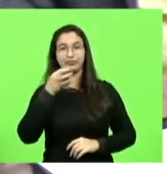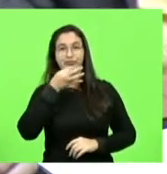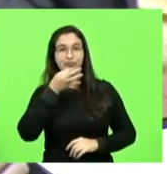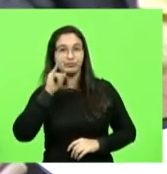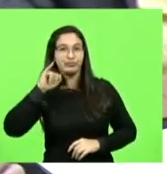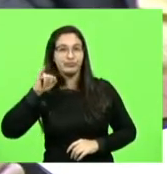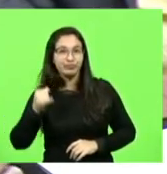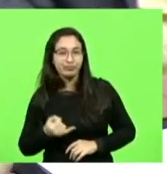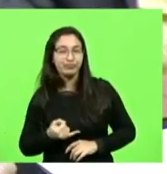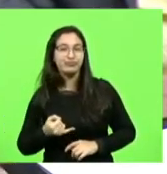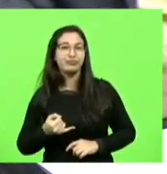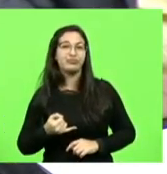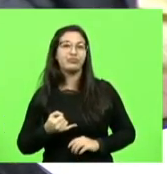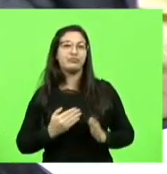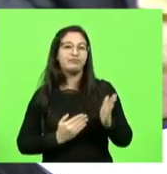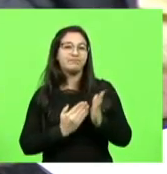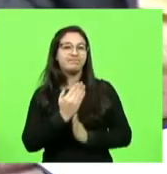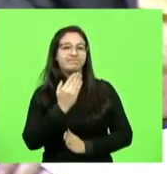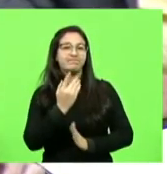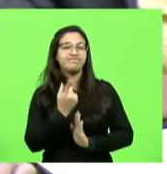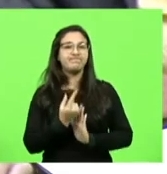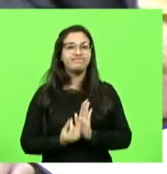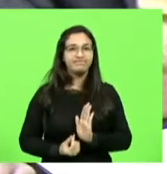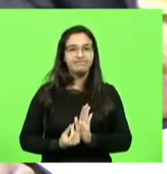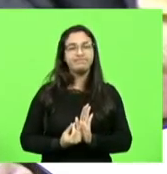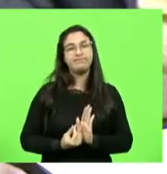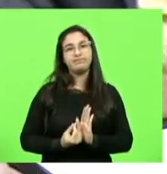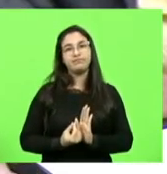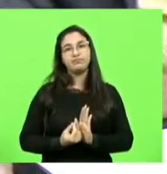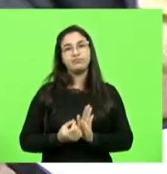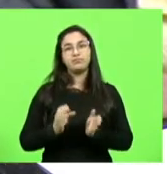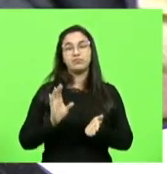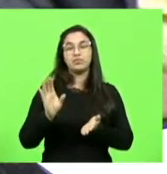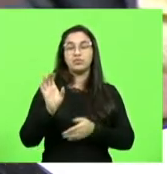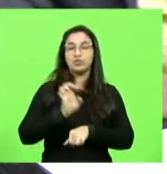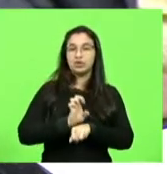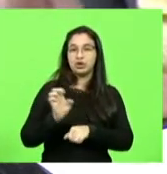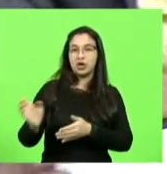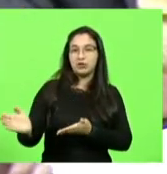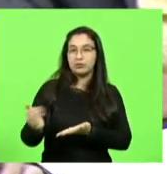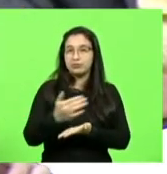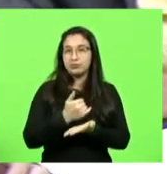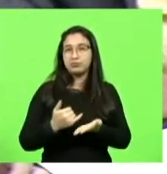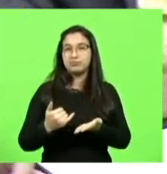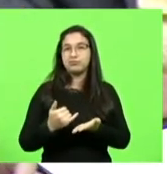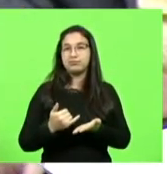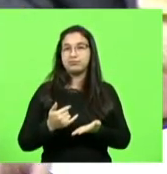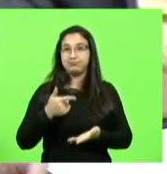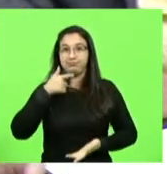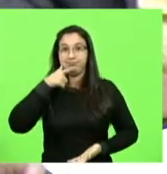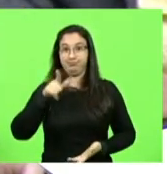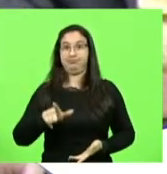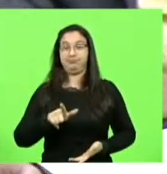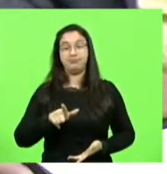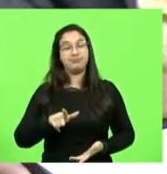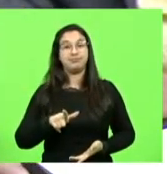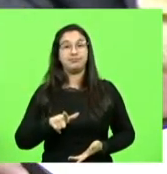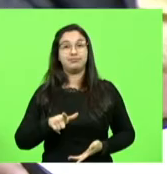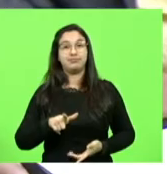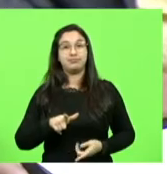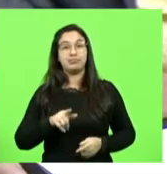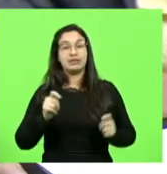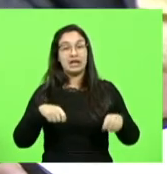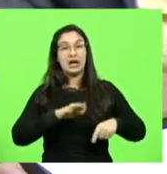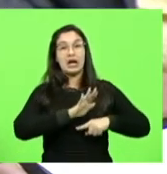um superávit financeiro, o estado com uma arrecadação enorme, aí, recordista, né? Nós temos a oportunidade de auxiliar